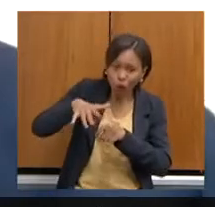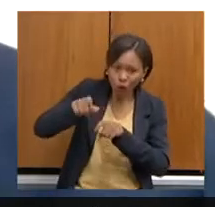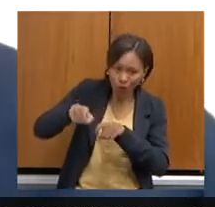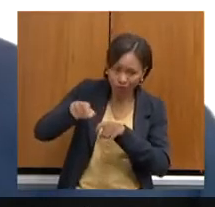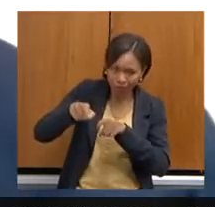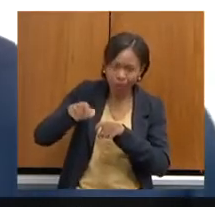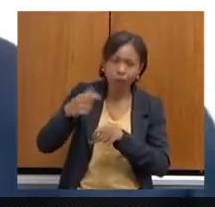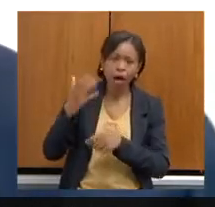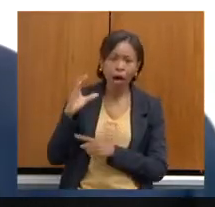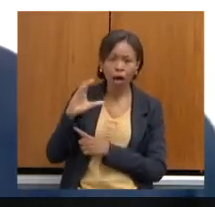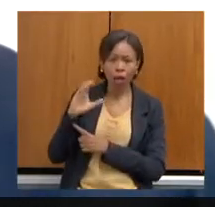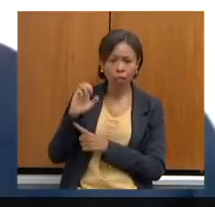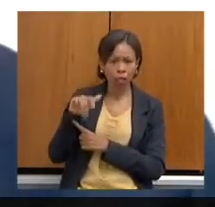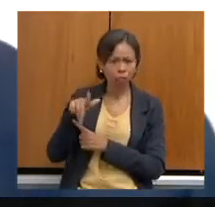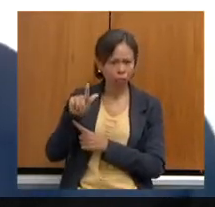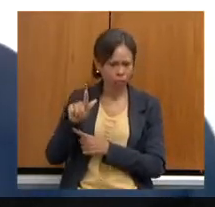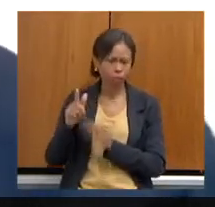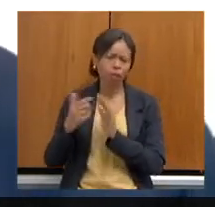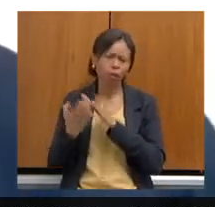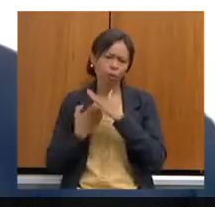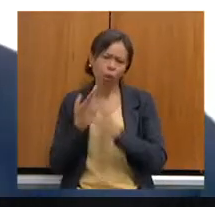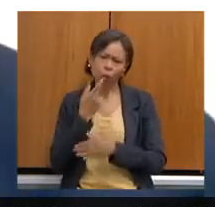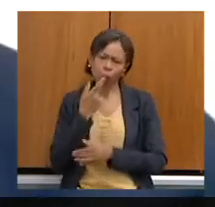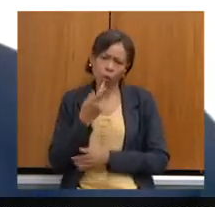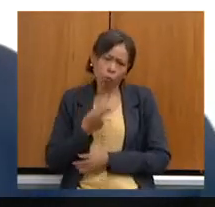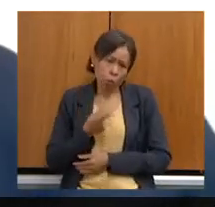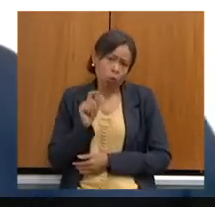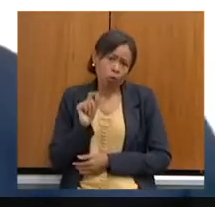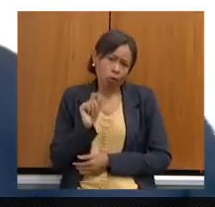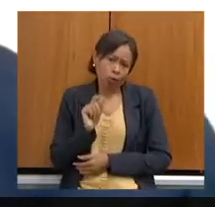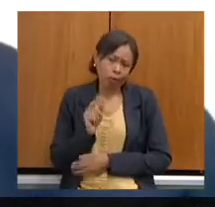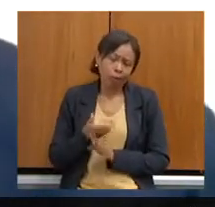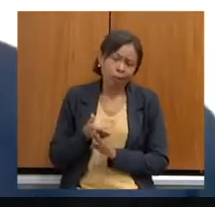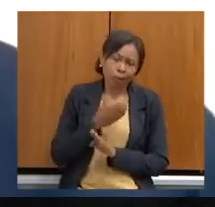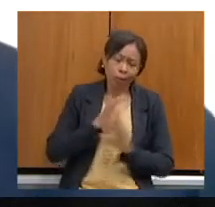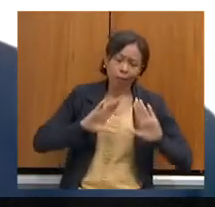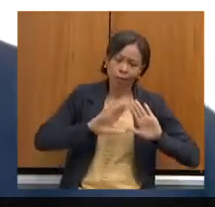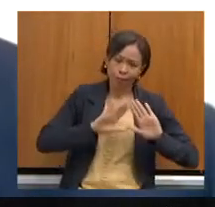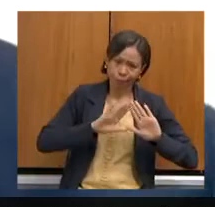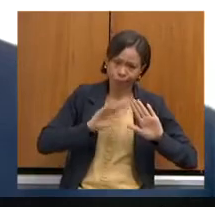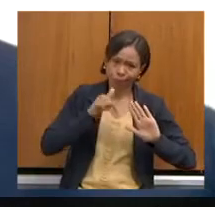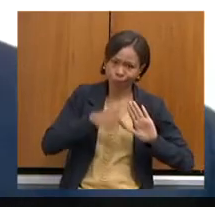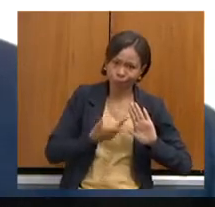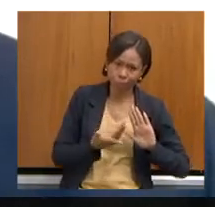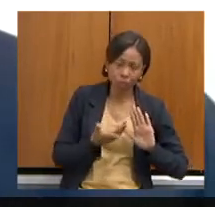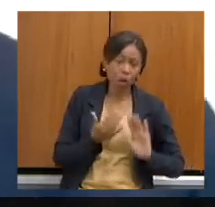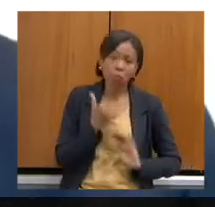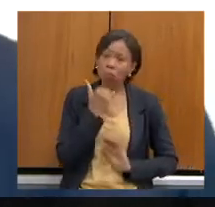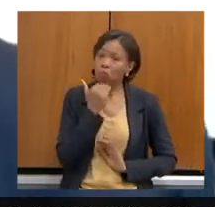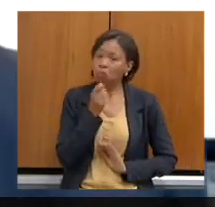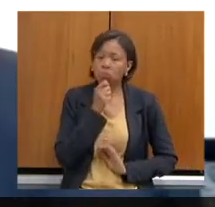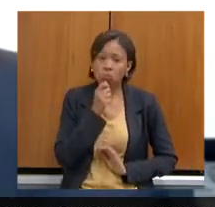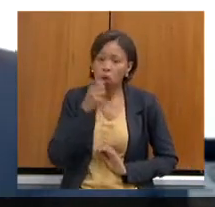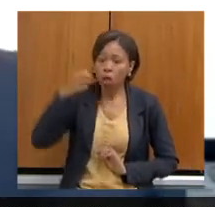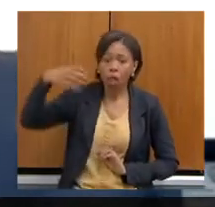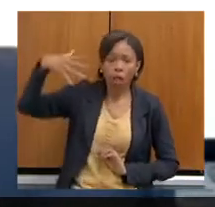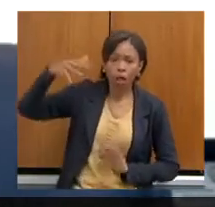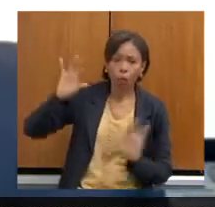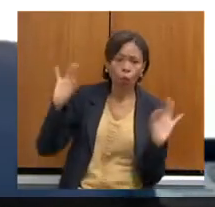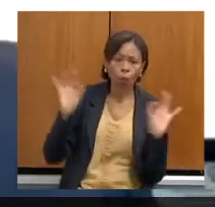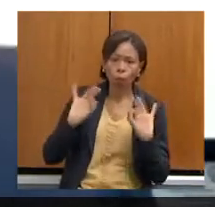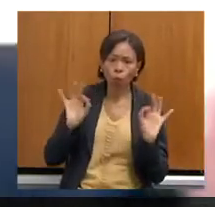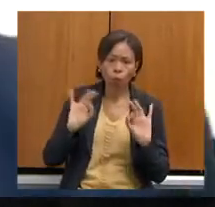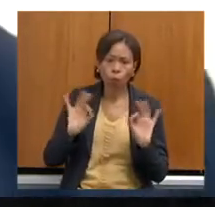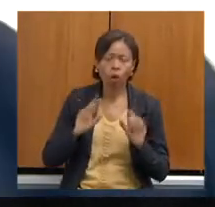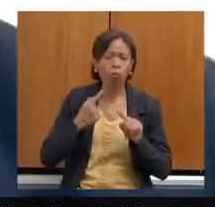ligue nos respondeu respondeu requerimento da Assembleia dizendo que entra 2019/2020 Não fez nenhuma ligação que ela entende que o plano plano